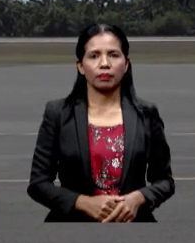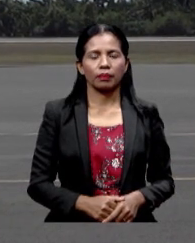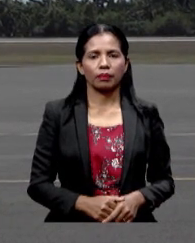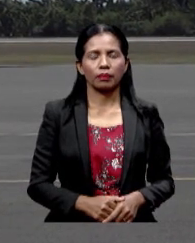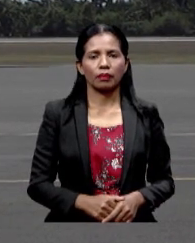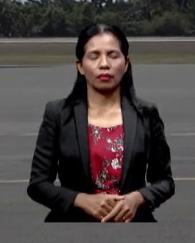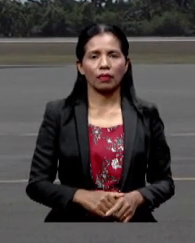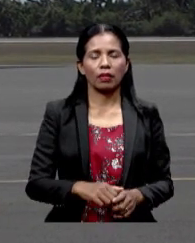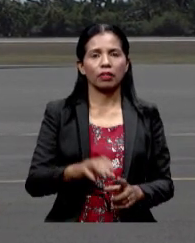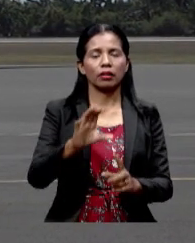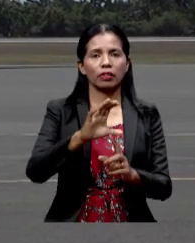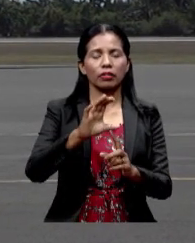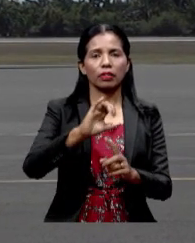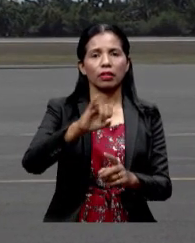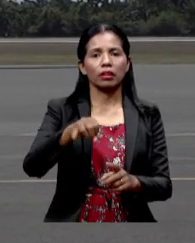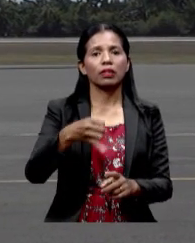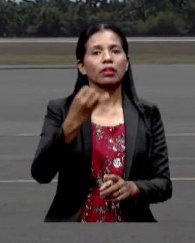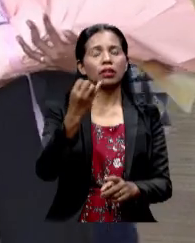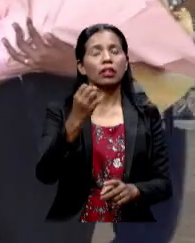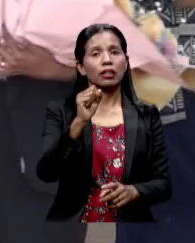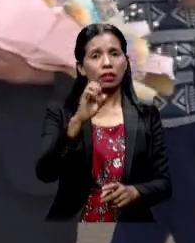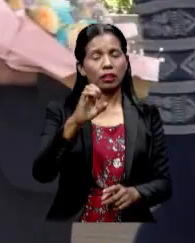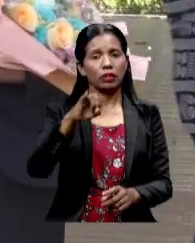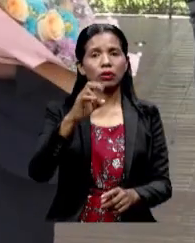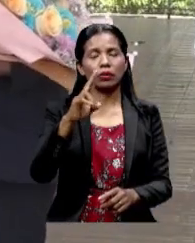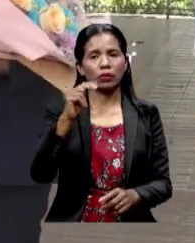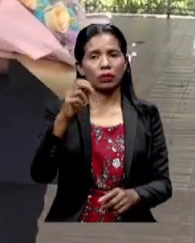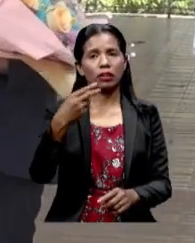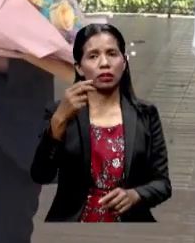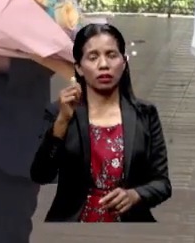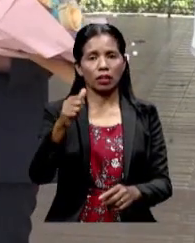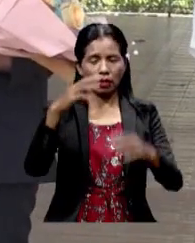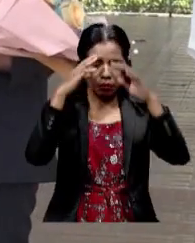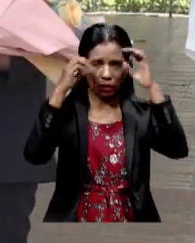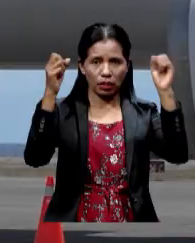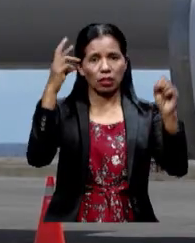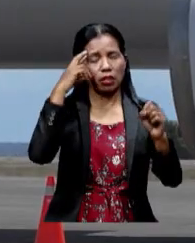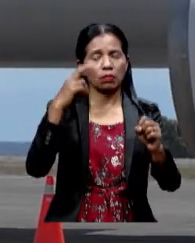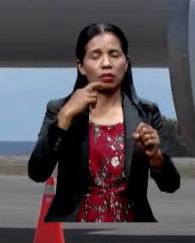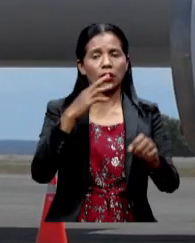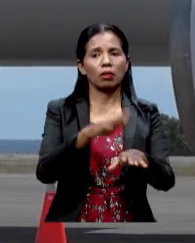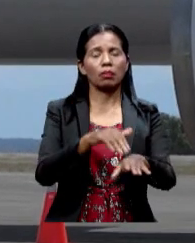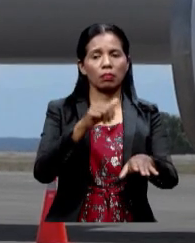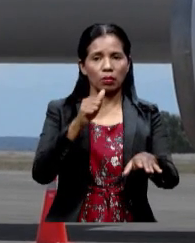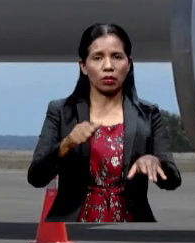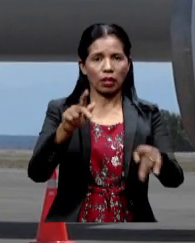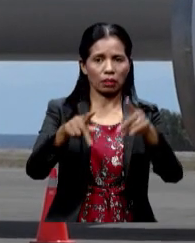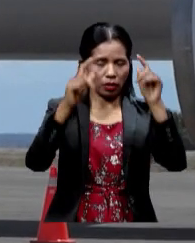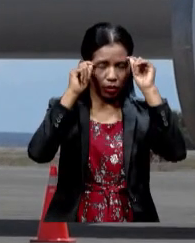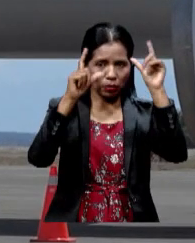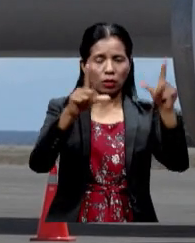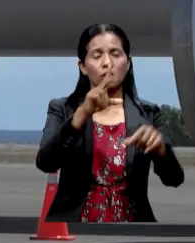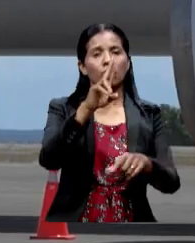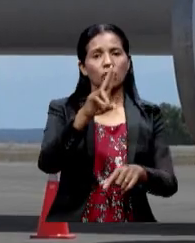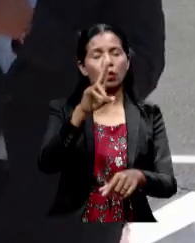Chefe Casa Civil Cezunha Maria Gomes Ateten, Presidente da República José Ramos Horta, convida escritor timoroan Luiz